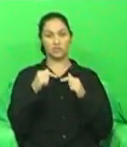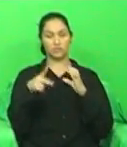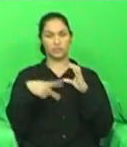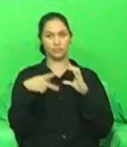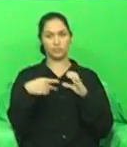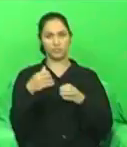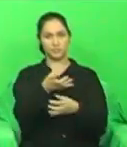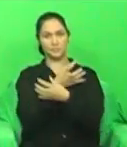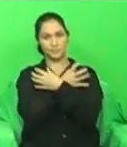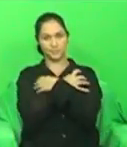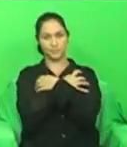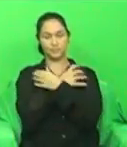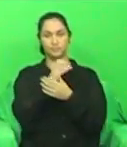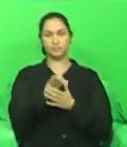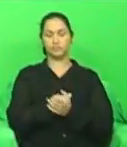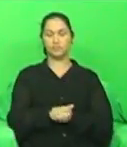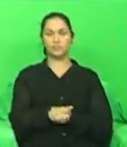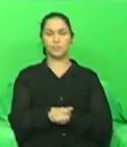obras